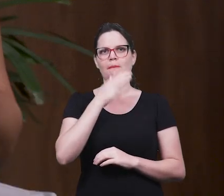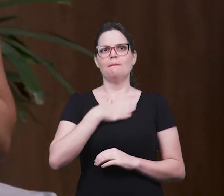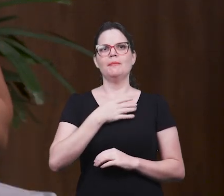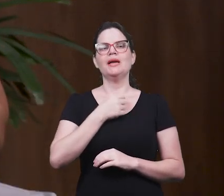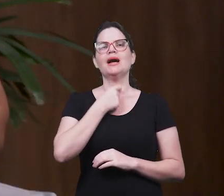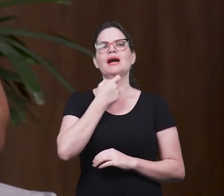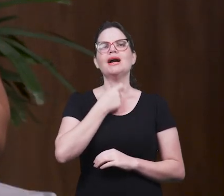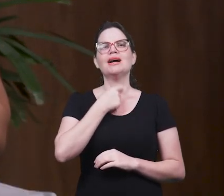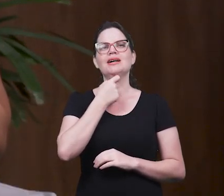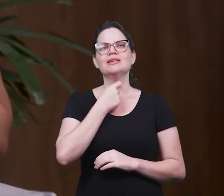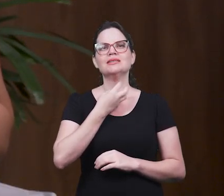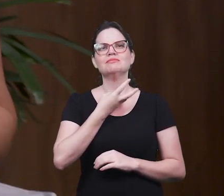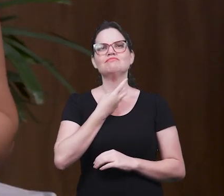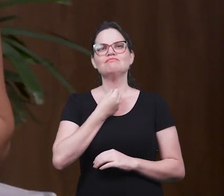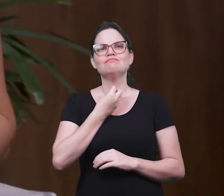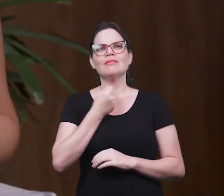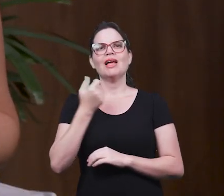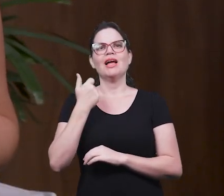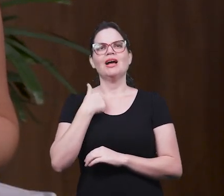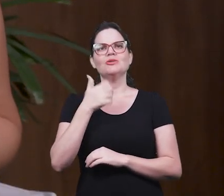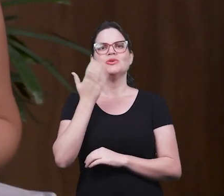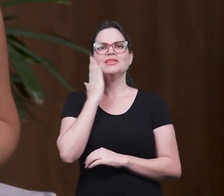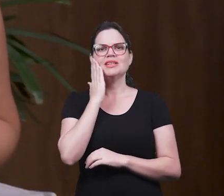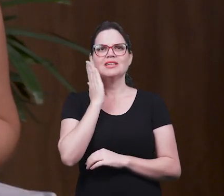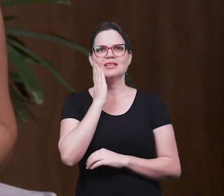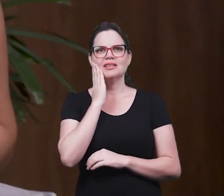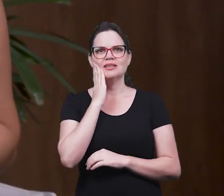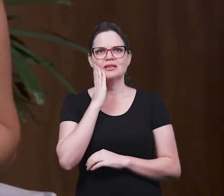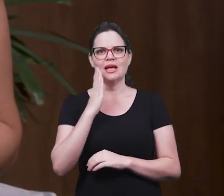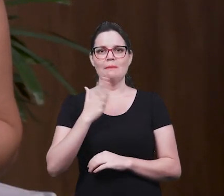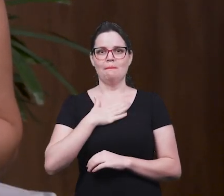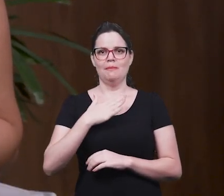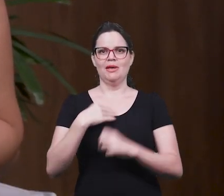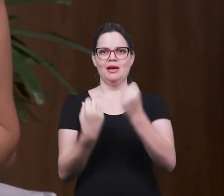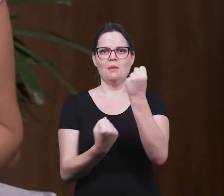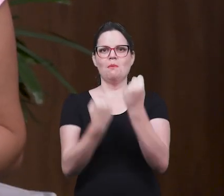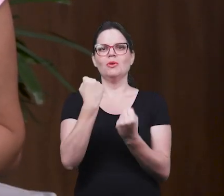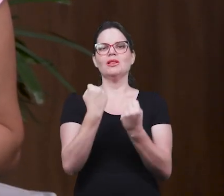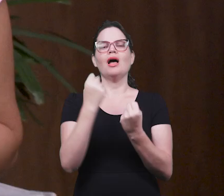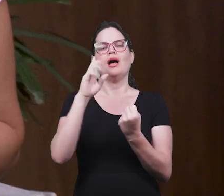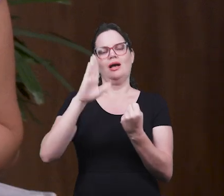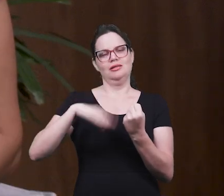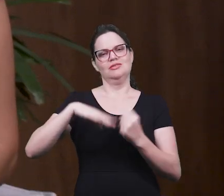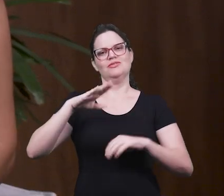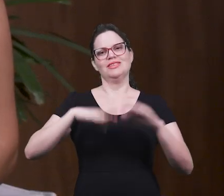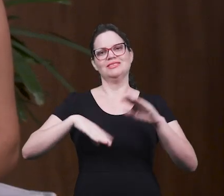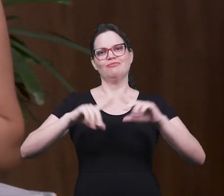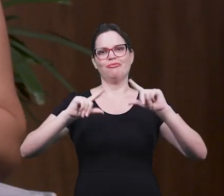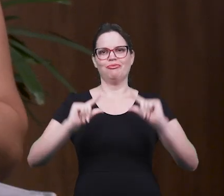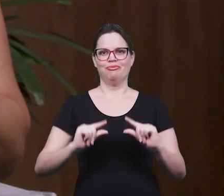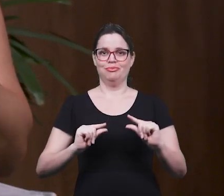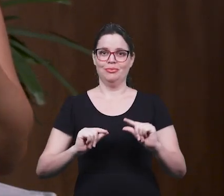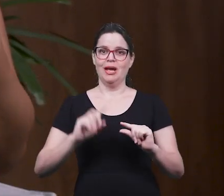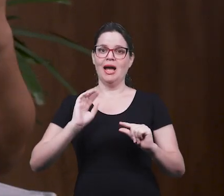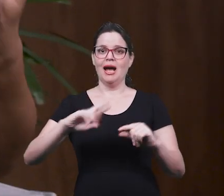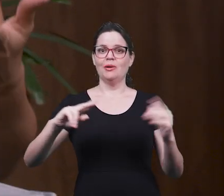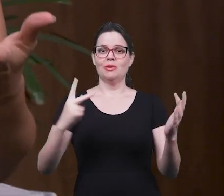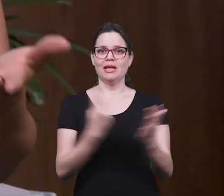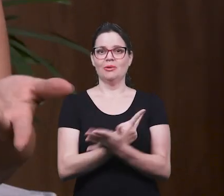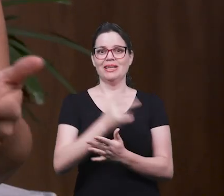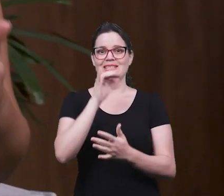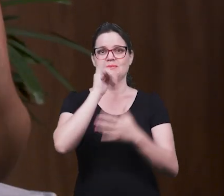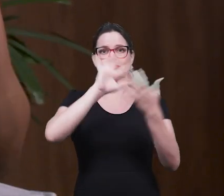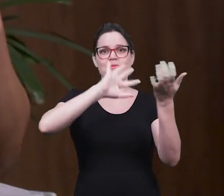e minha garganta está sempre afetada. Então, eu estou entendendo agora que é intrínseco. É minha imunidade, muitas vezes, que está baixa. E aí, quando vem